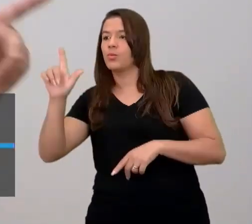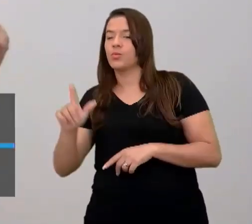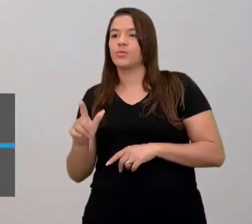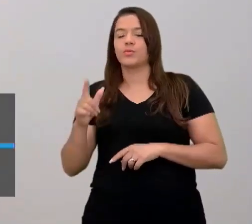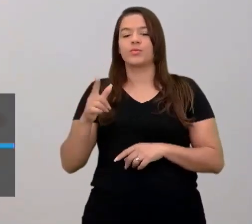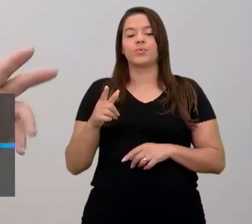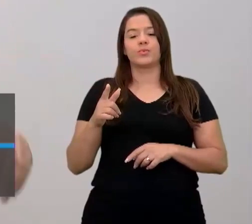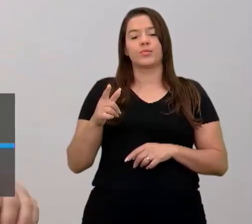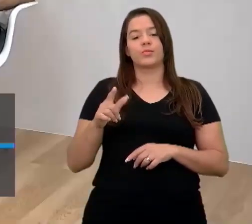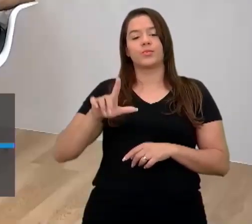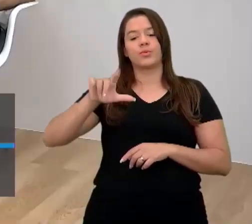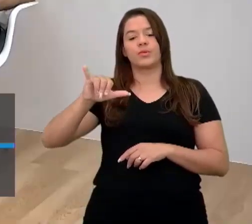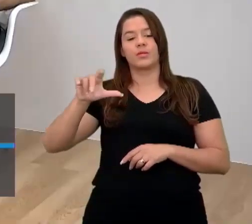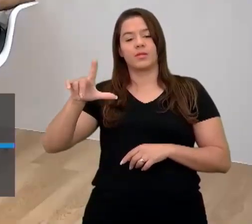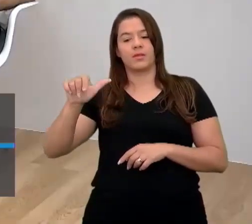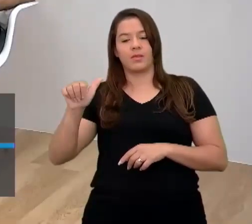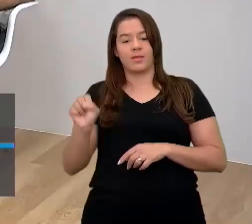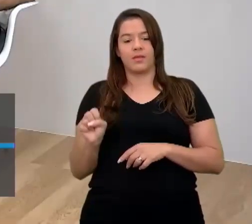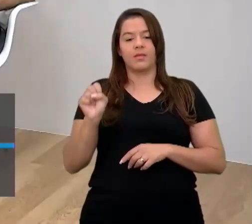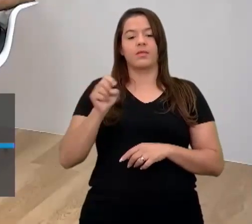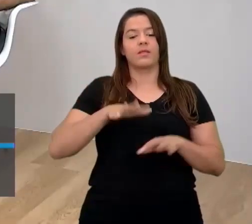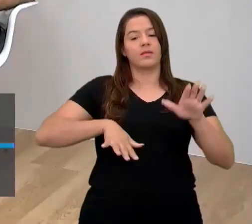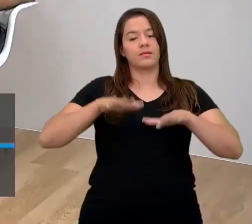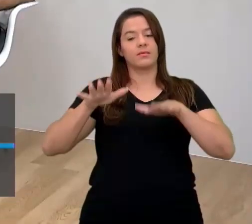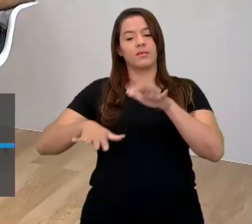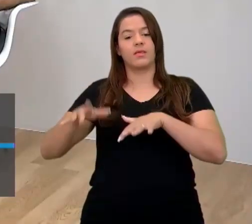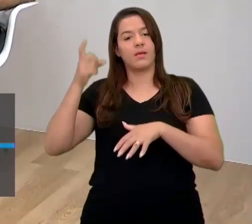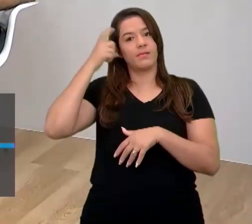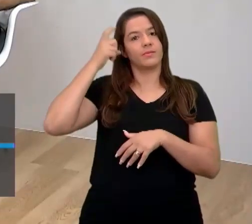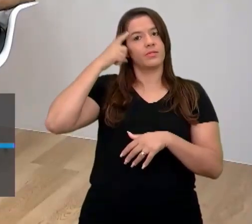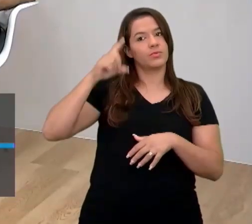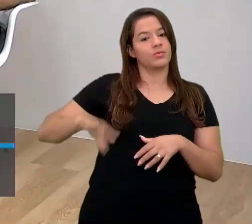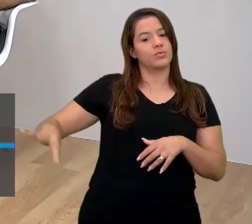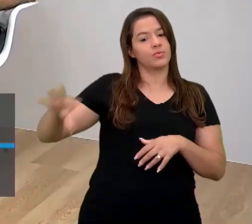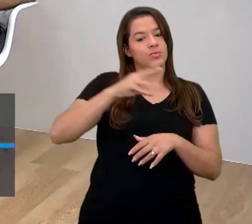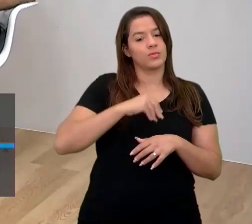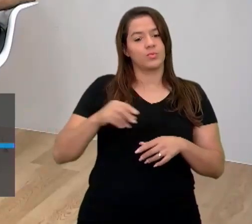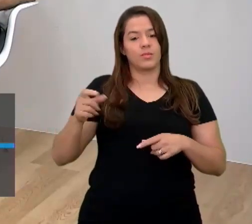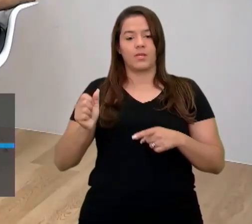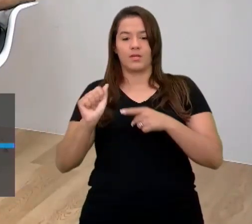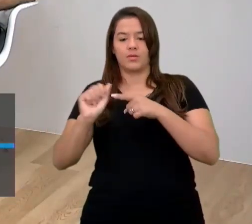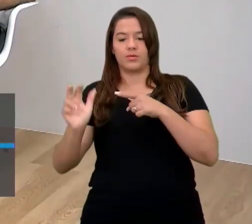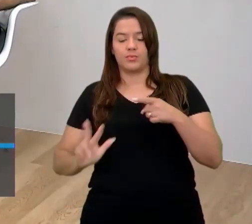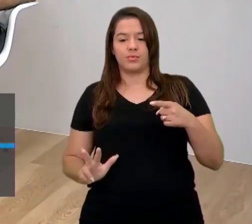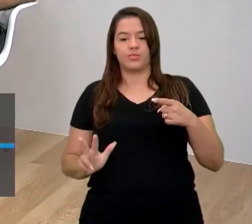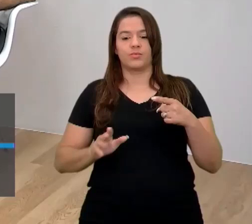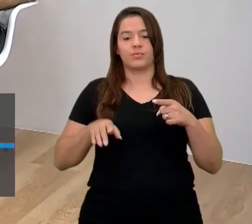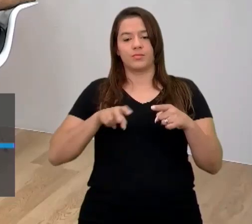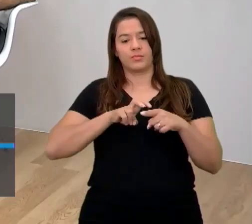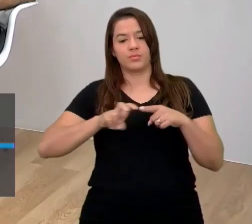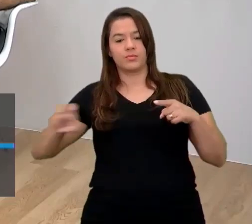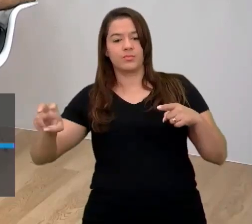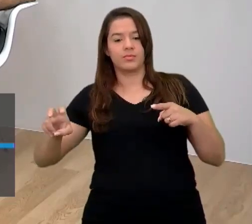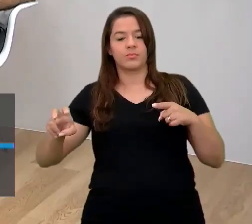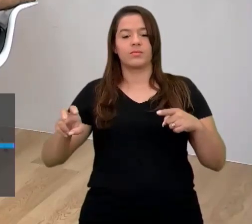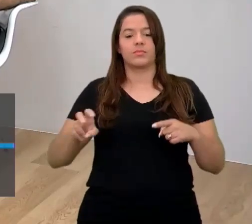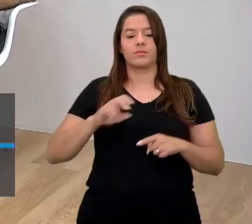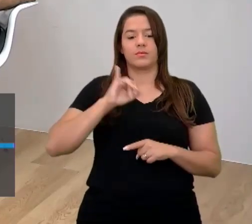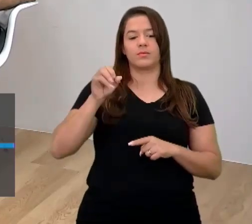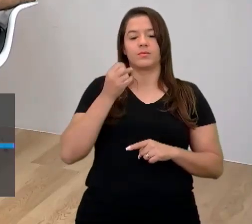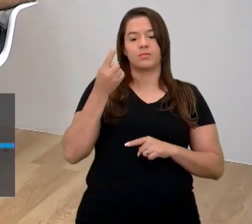Você pode... Eu não tinha pensado... Muita gente às vezes não pensa disso. Você pode ir pelo Bexiga pela linha azul do metrô. Sim. Você desce na São